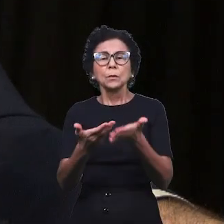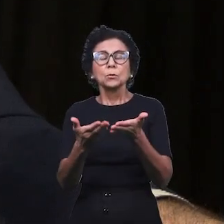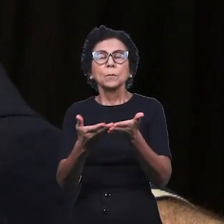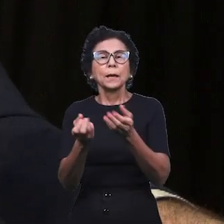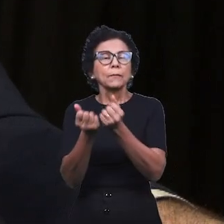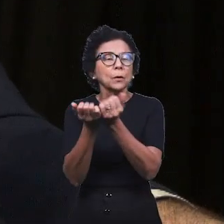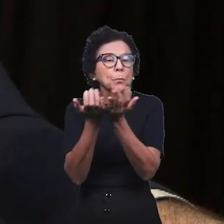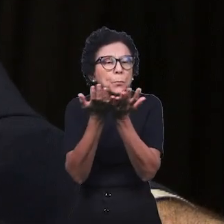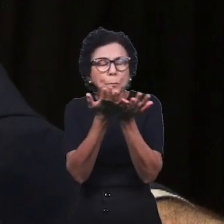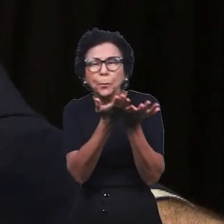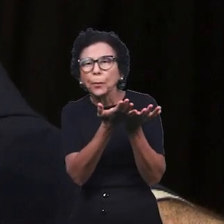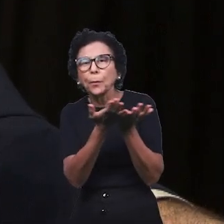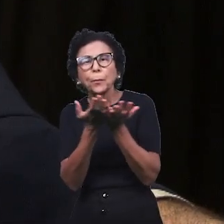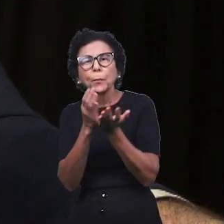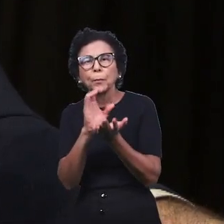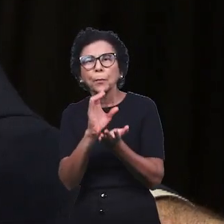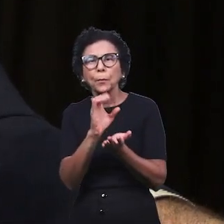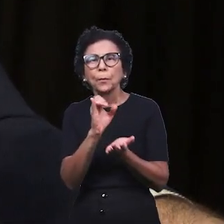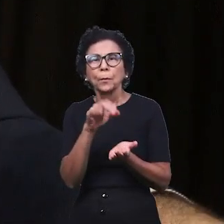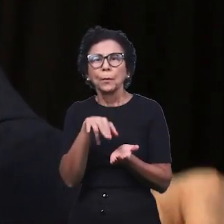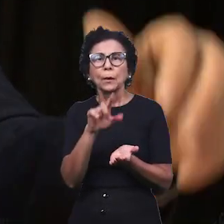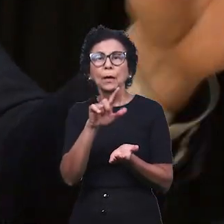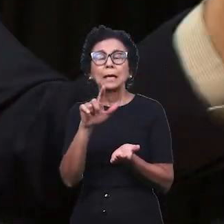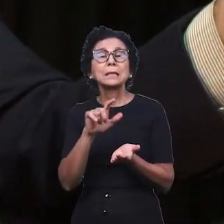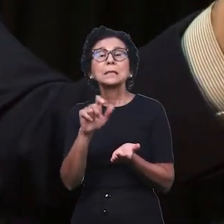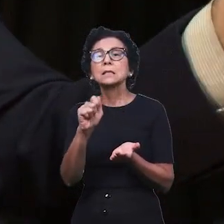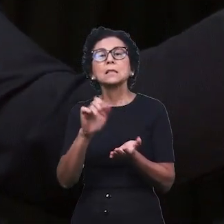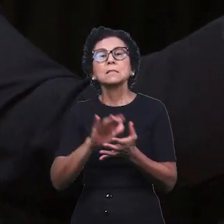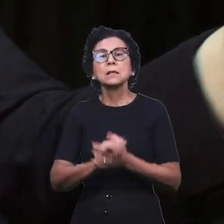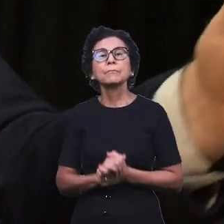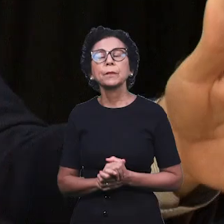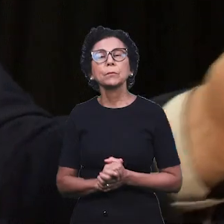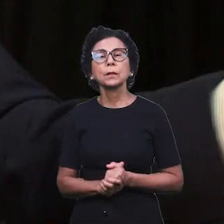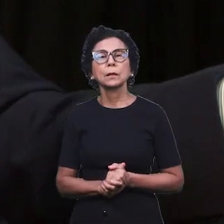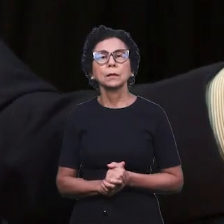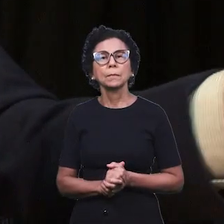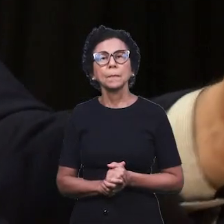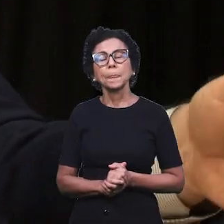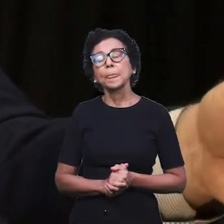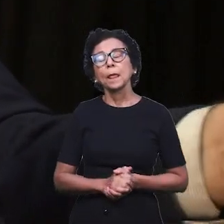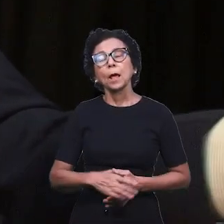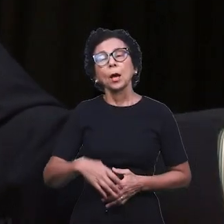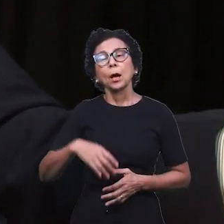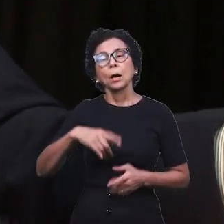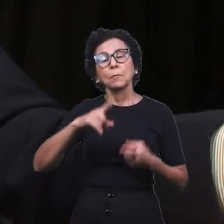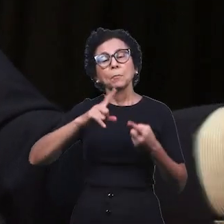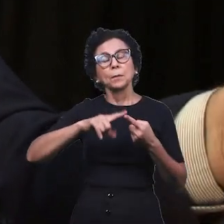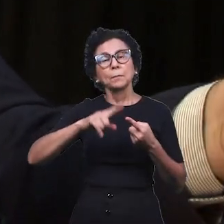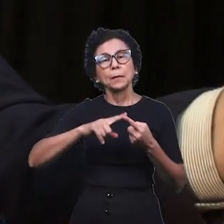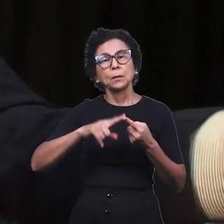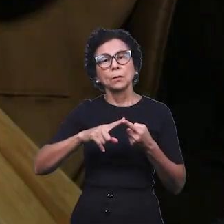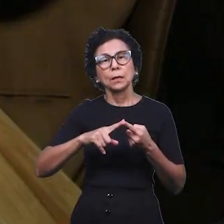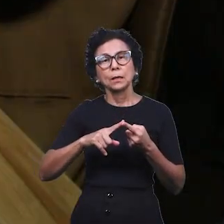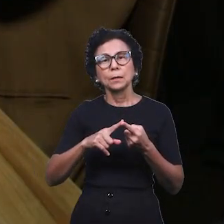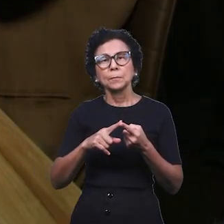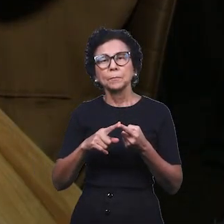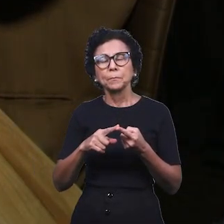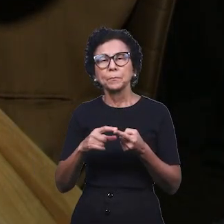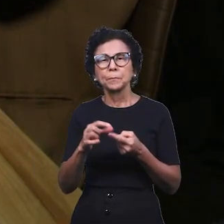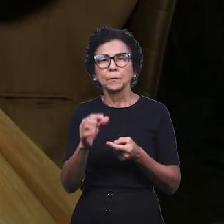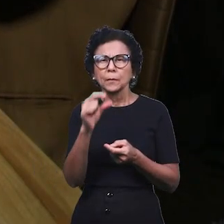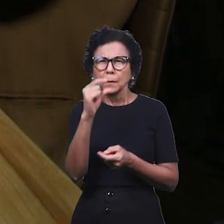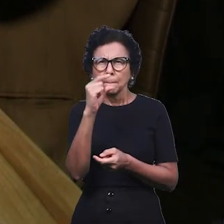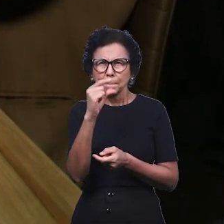apagavam. Então, virou cinzas, né? Apagou-se as brasas, o que sobrou? Qual o resultado? Assim.